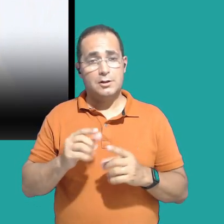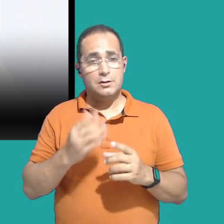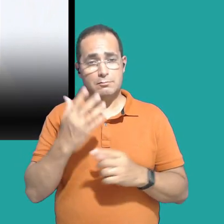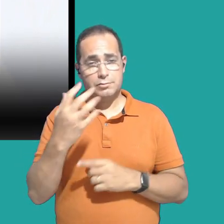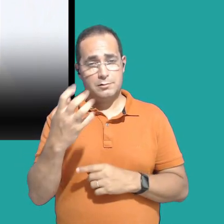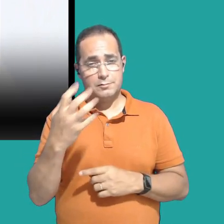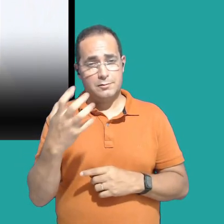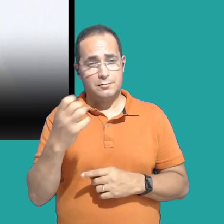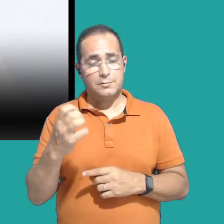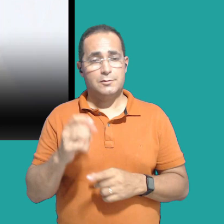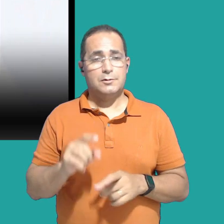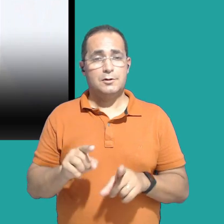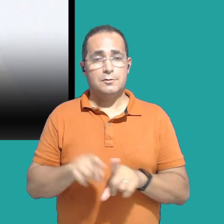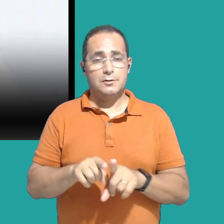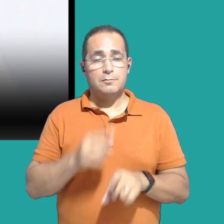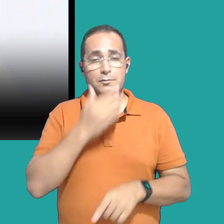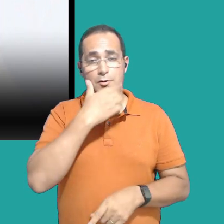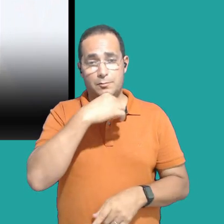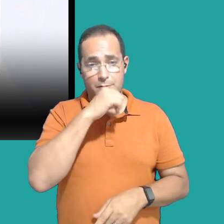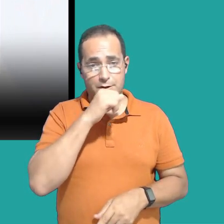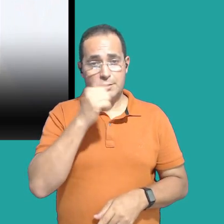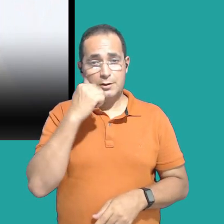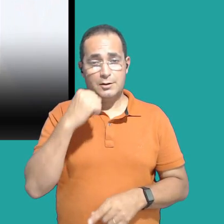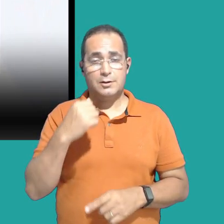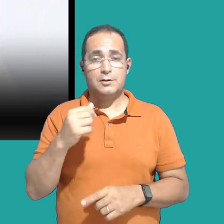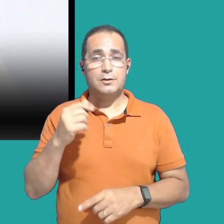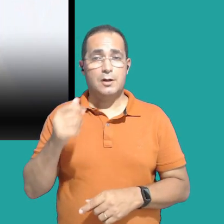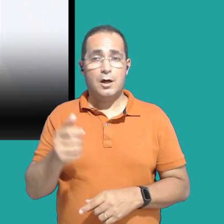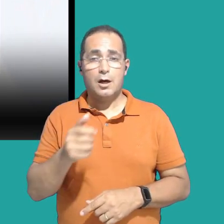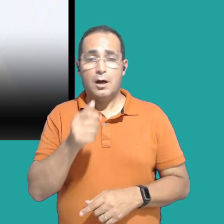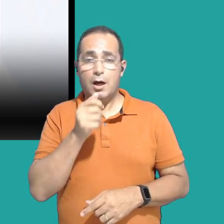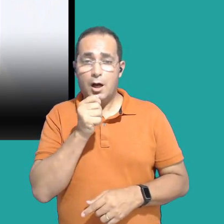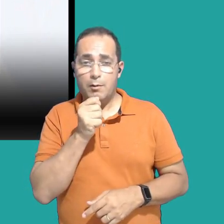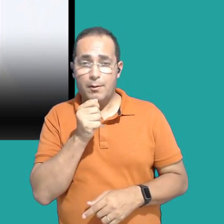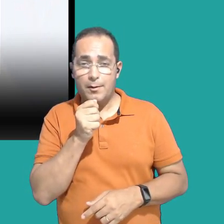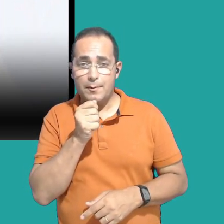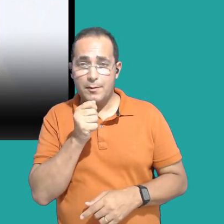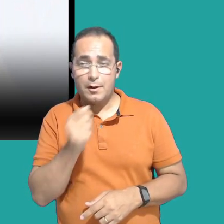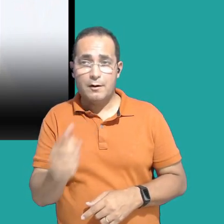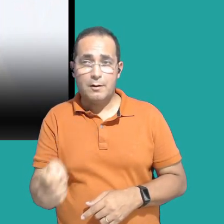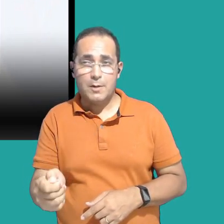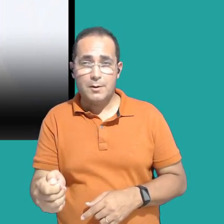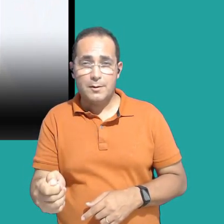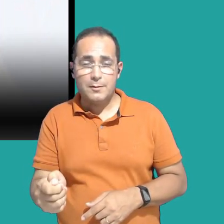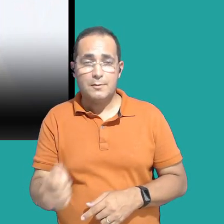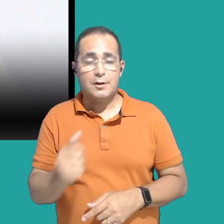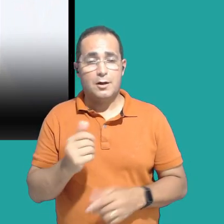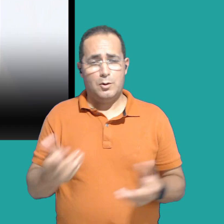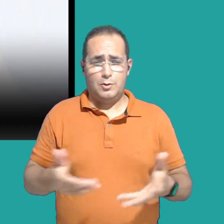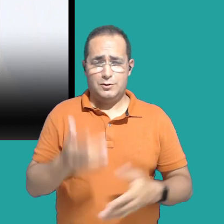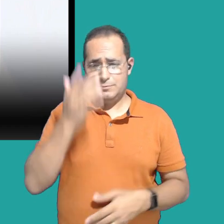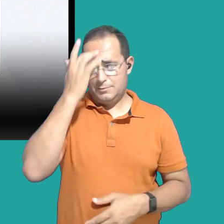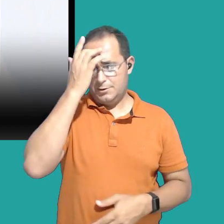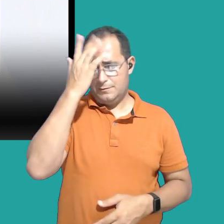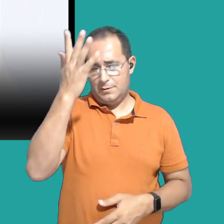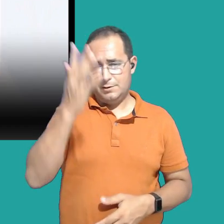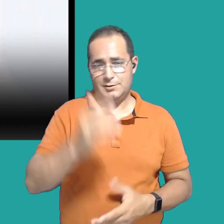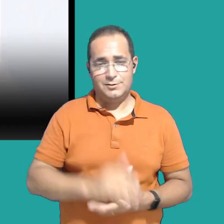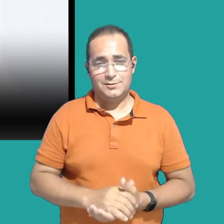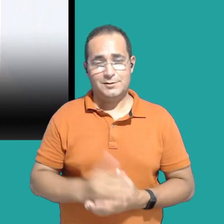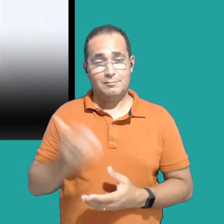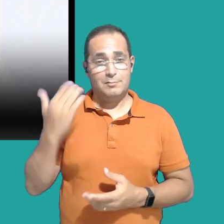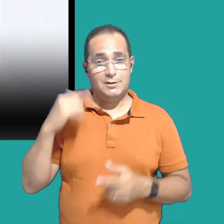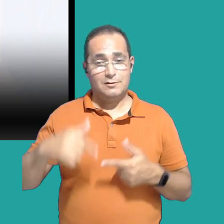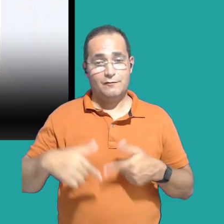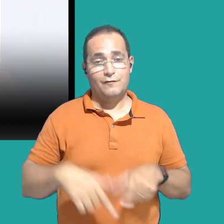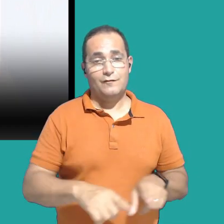mãe também, ela gravava muito material para mim, meus pais gravavam em fita cassete na época, né? Gravavam, hoje em